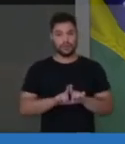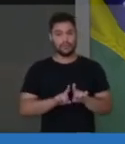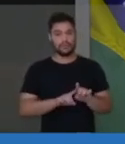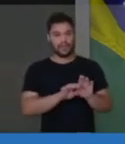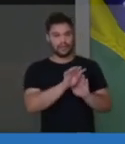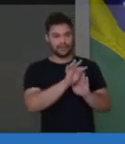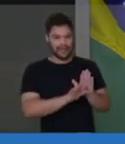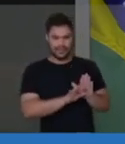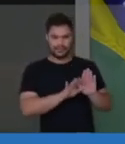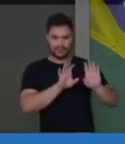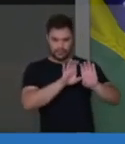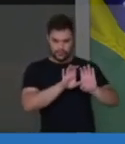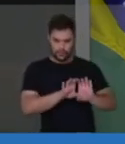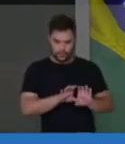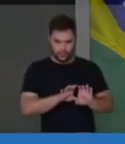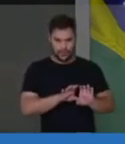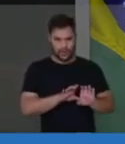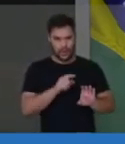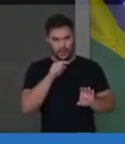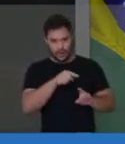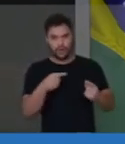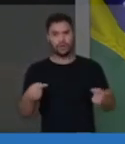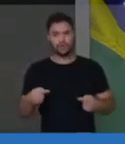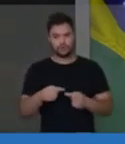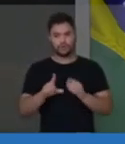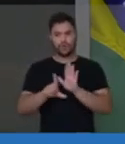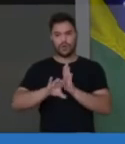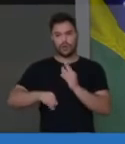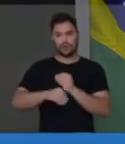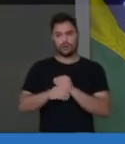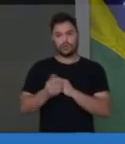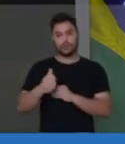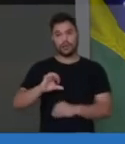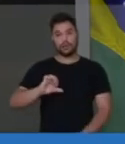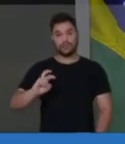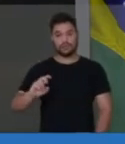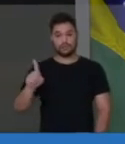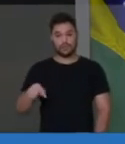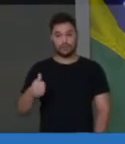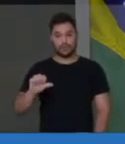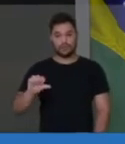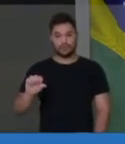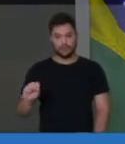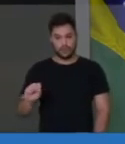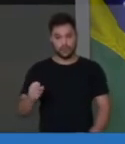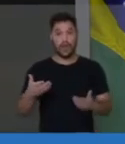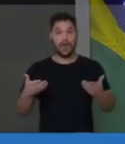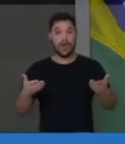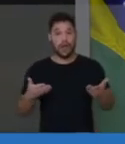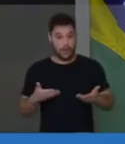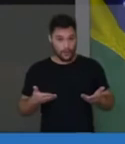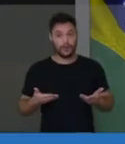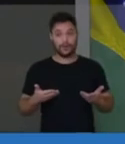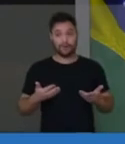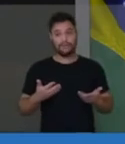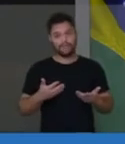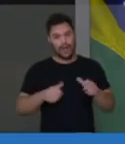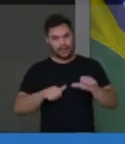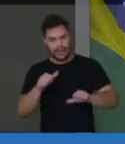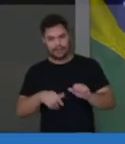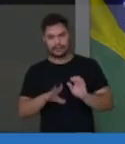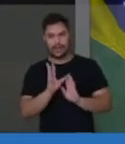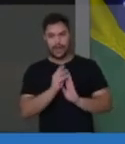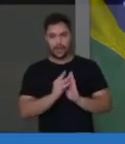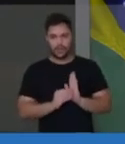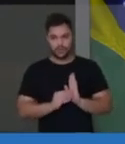legislativa, entendemos que alinha os preceitos da Lei Complementar 95 de 98. Passemos a esse ponto, a análise do mérito